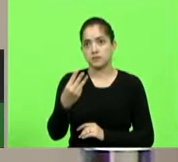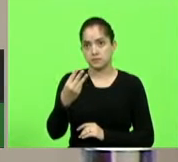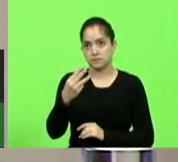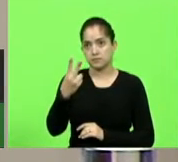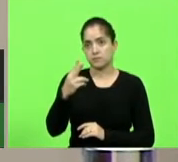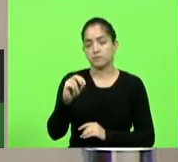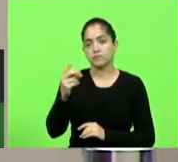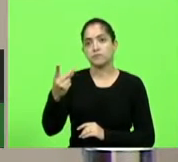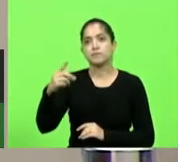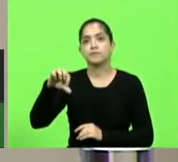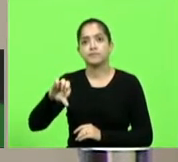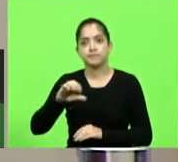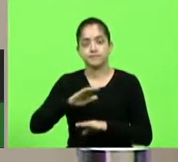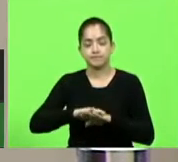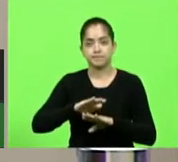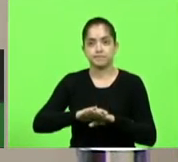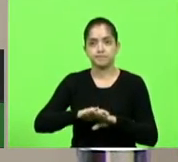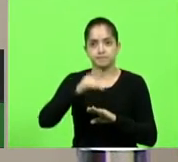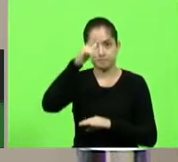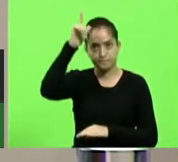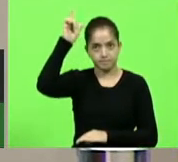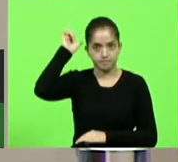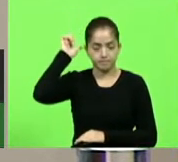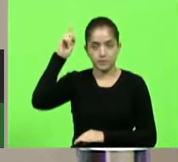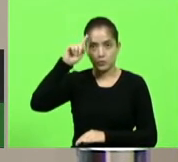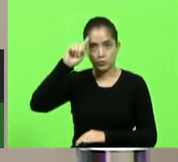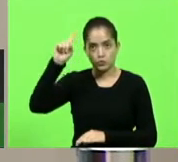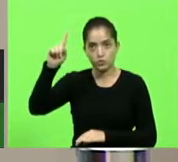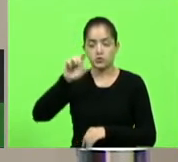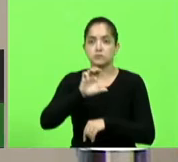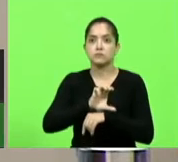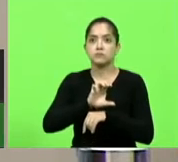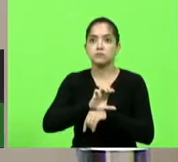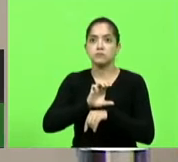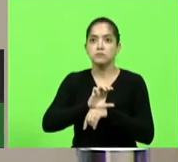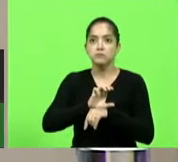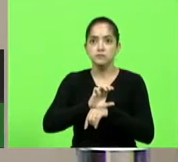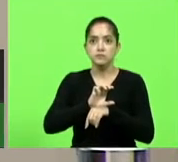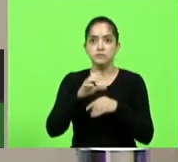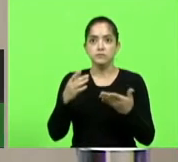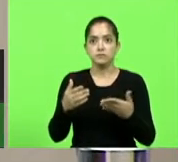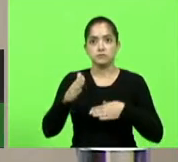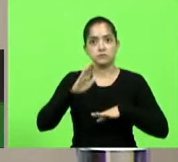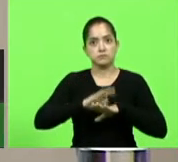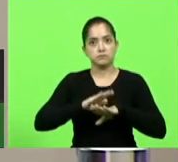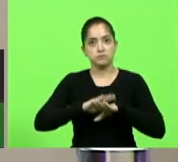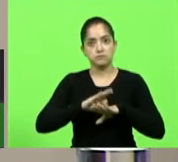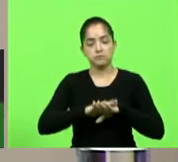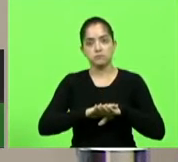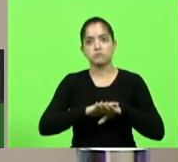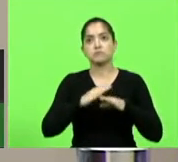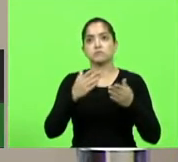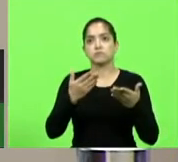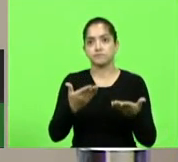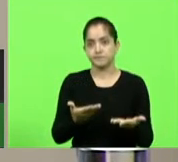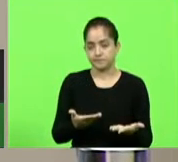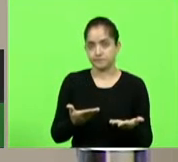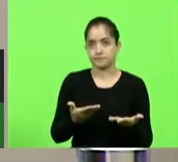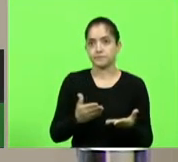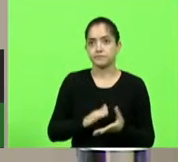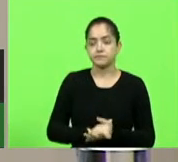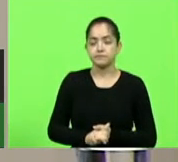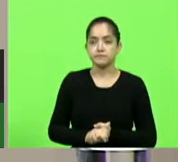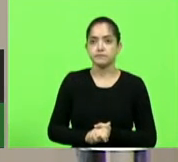460.3/2019, autor deputado Sargento Lima. Institui o Dia Estadual de Combate à Intolerância Ideológica no Estado de Santa Catarina e adota outras